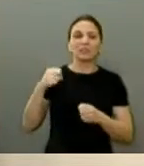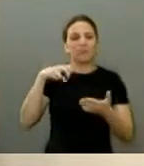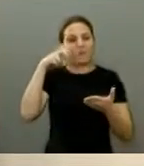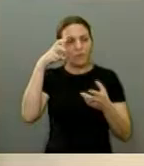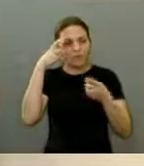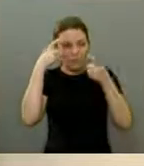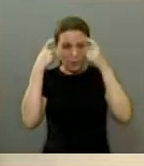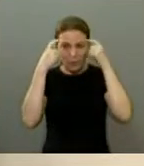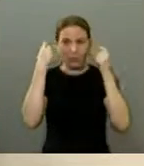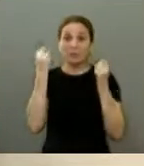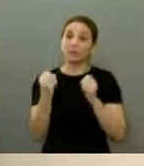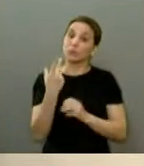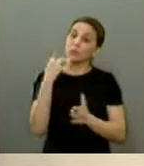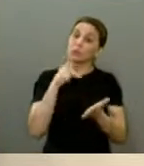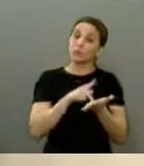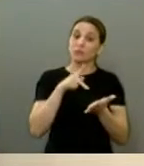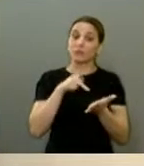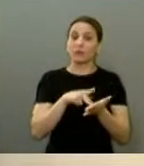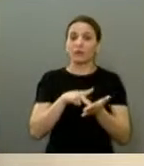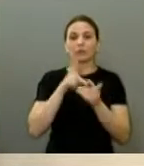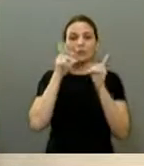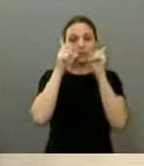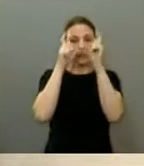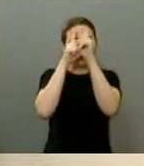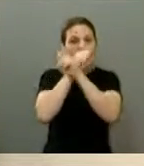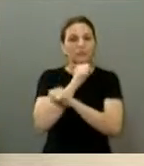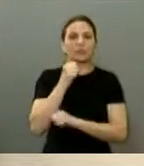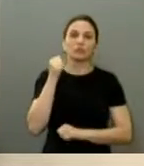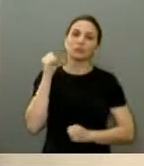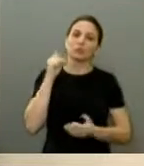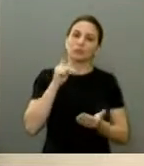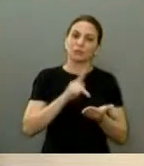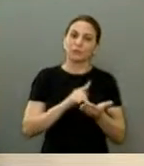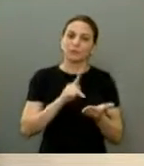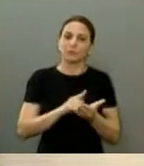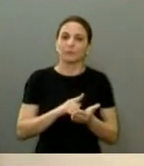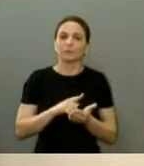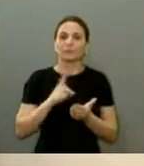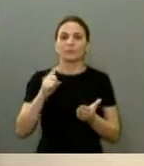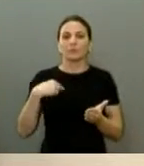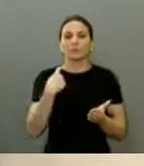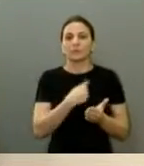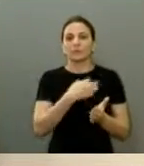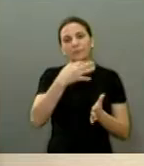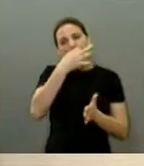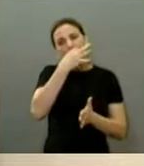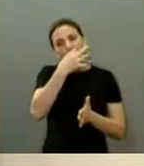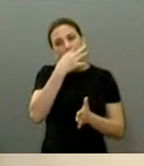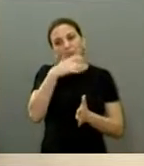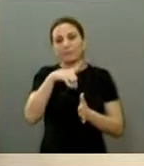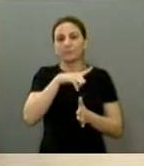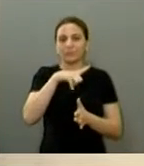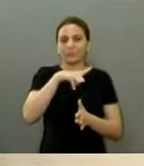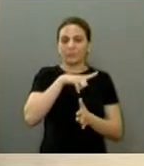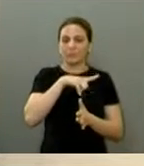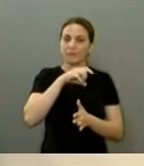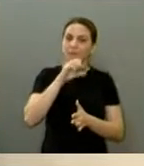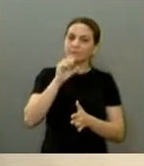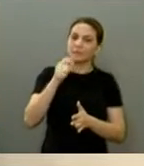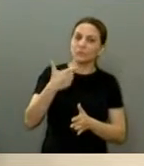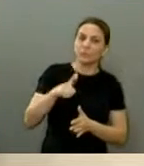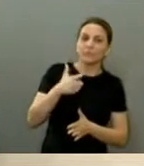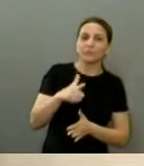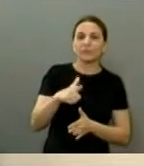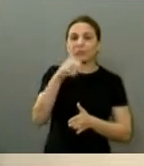punir. Mas é muito difícil, muitas vezes, a gente emitir opinião sem dar